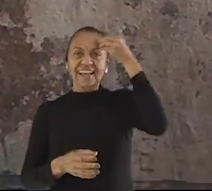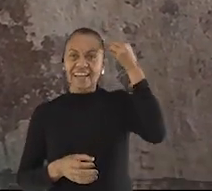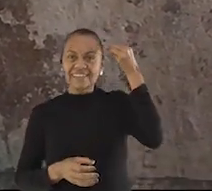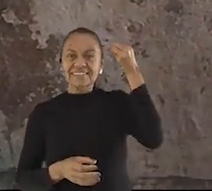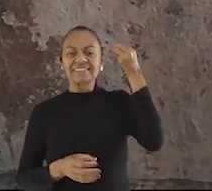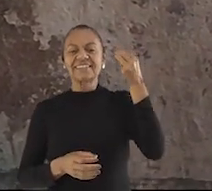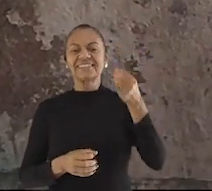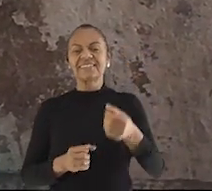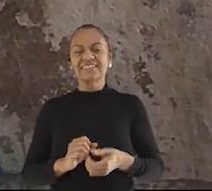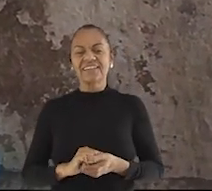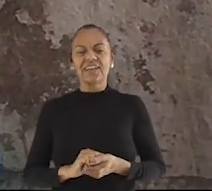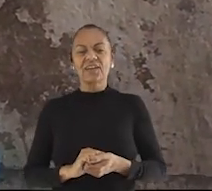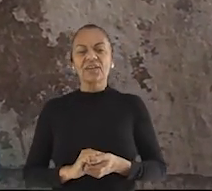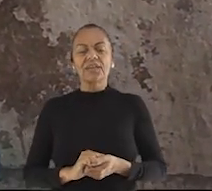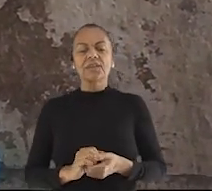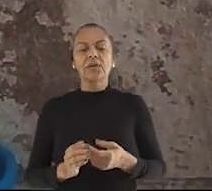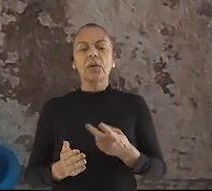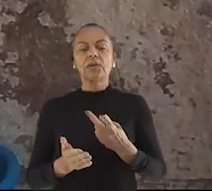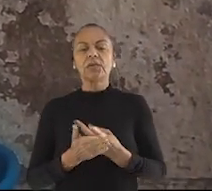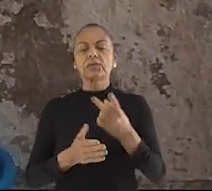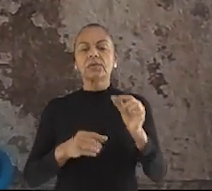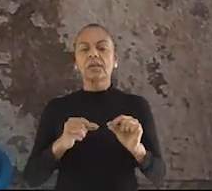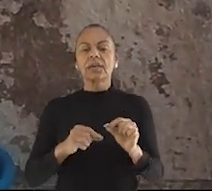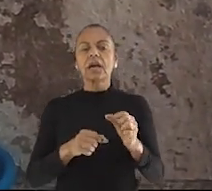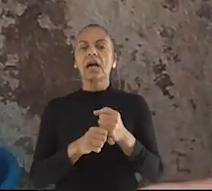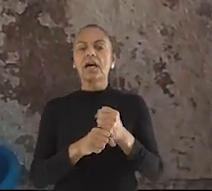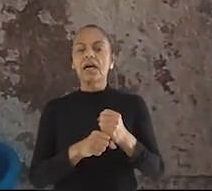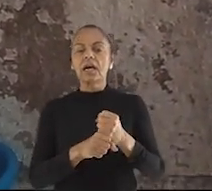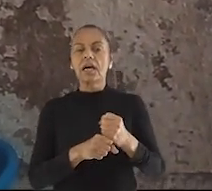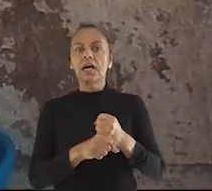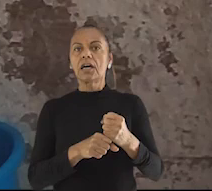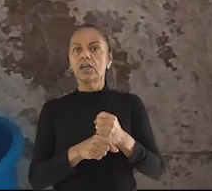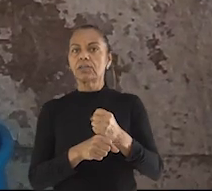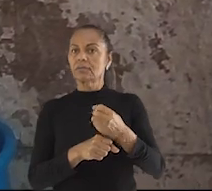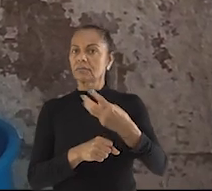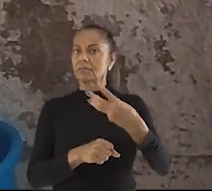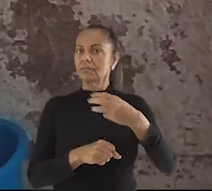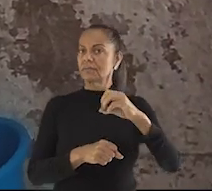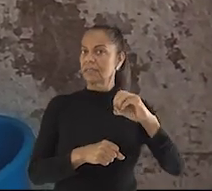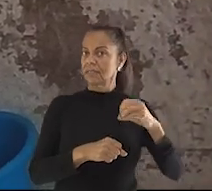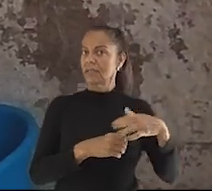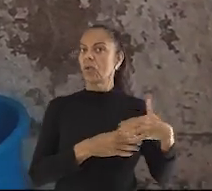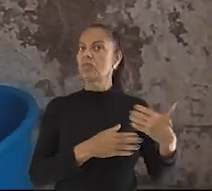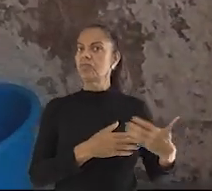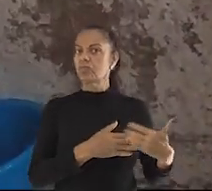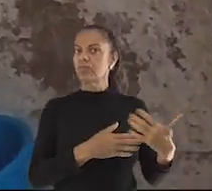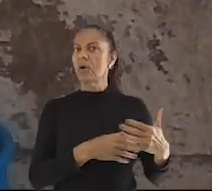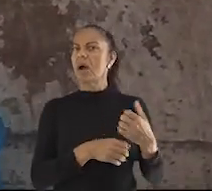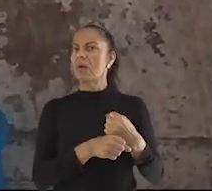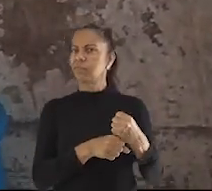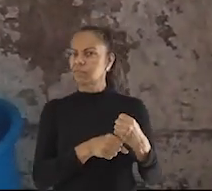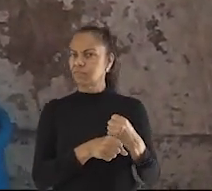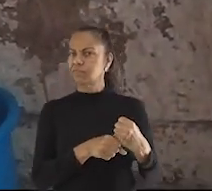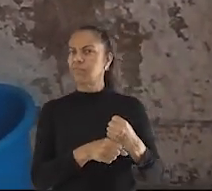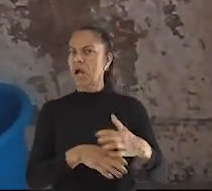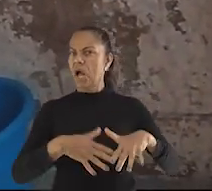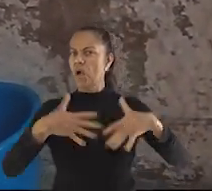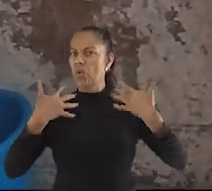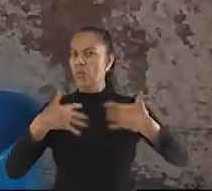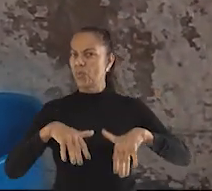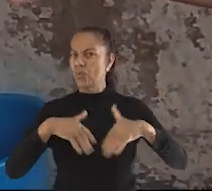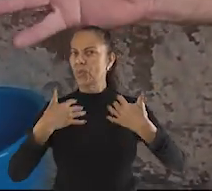se perde, a gente esquece. Aí o que aconteceu? Foi passado os anos, esses 30 anos, olha bem, 30